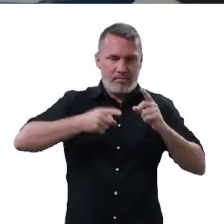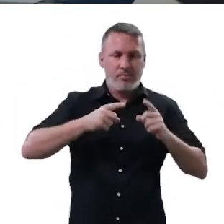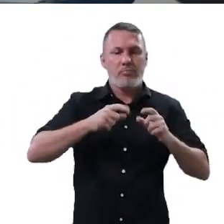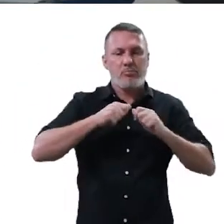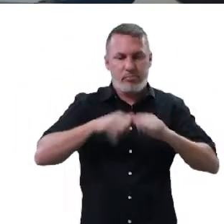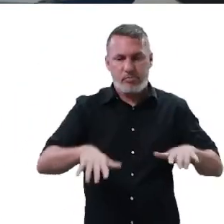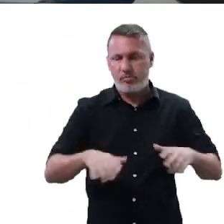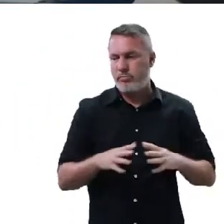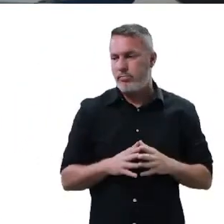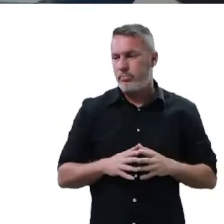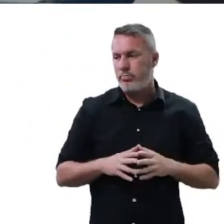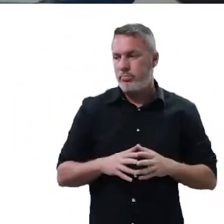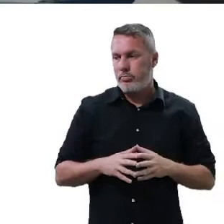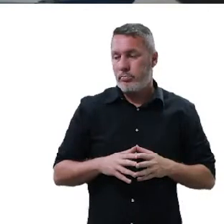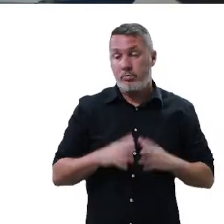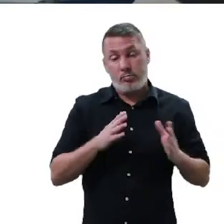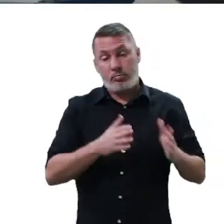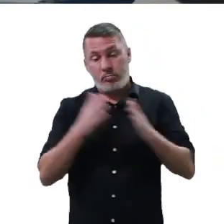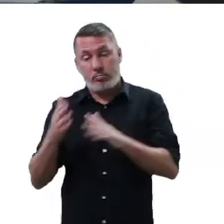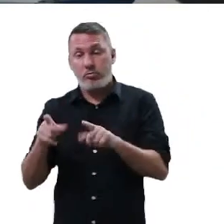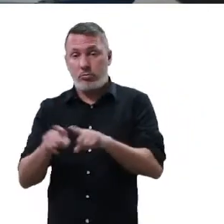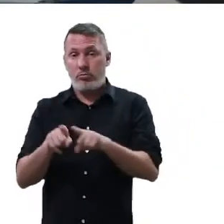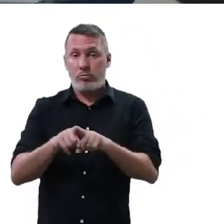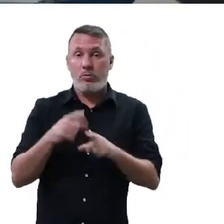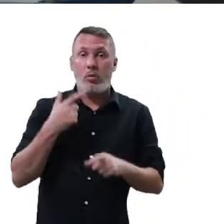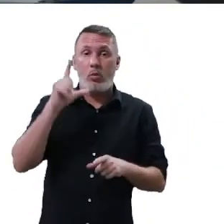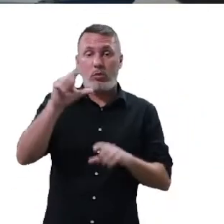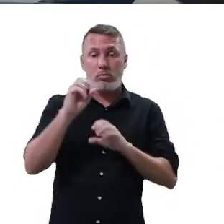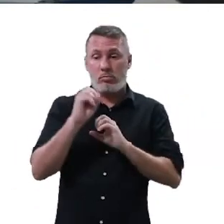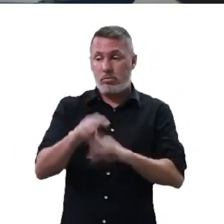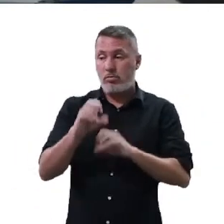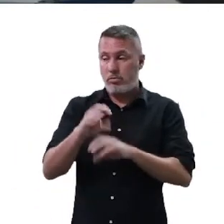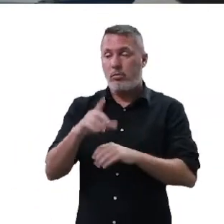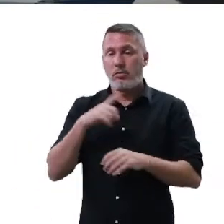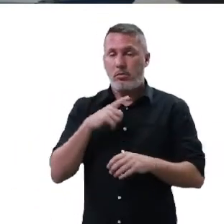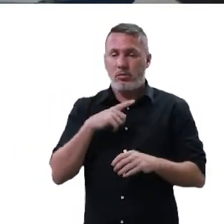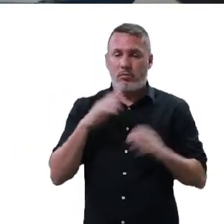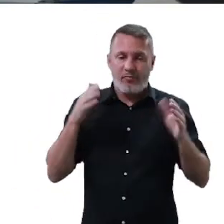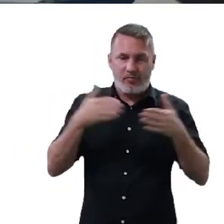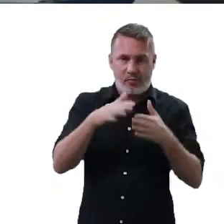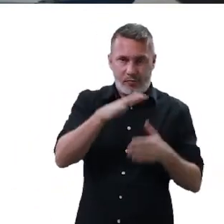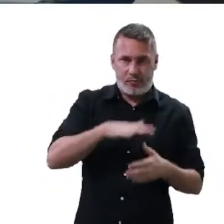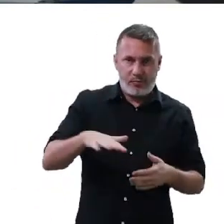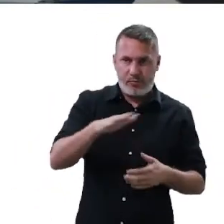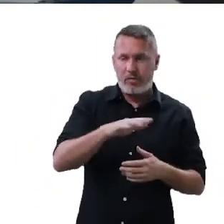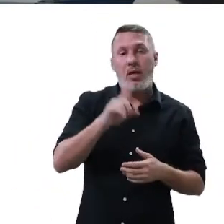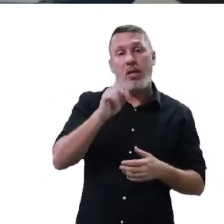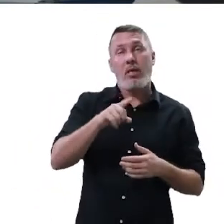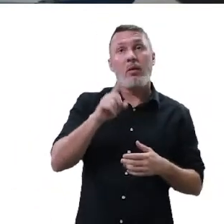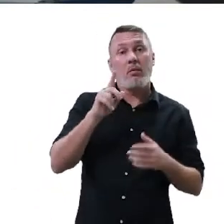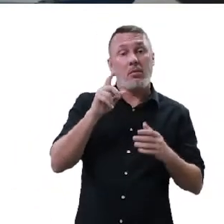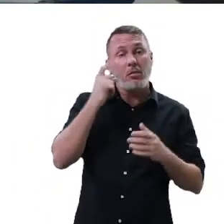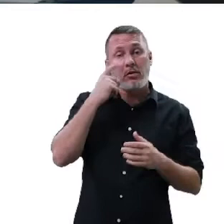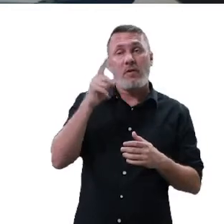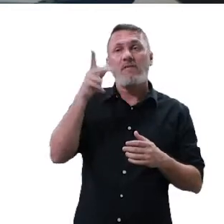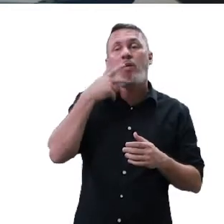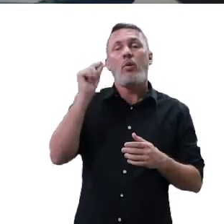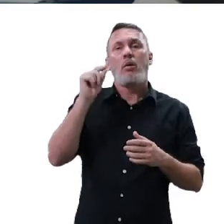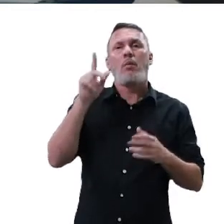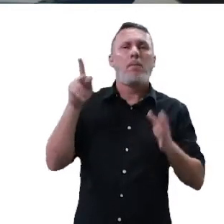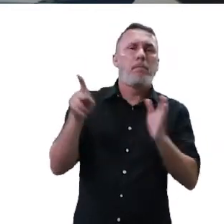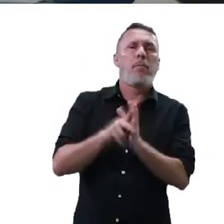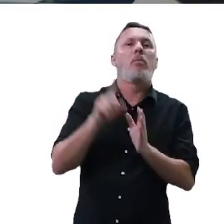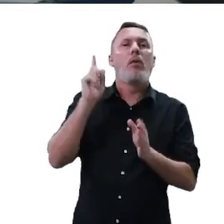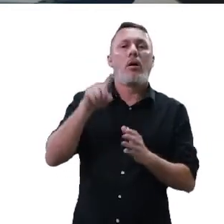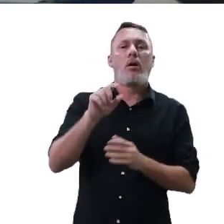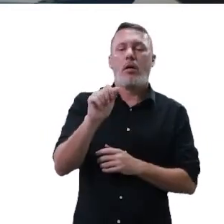cósmicas. E aí, por fim, né, da escola atomista, que também é pluralista, o Leucipo Demócrito, que atribuía aos